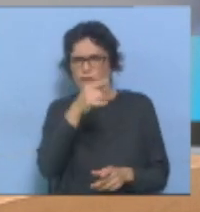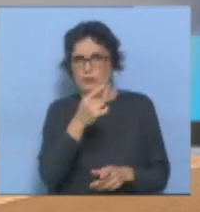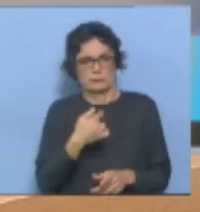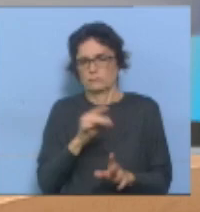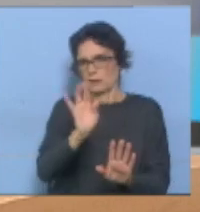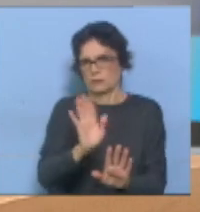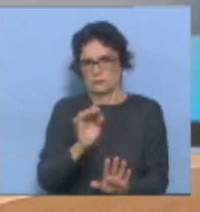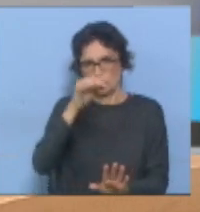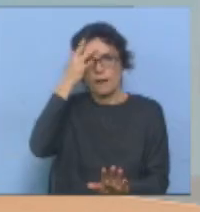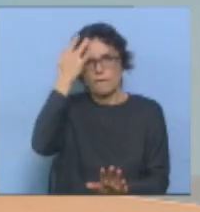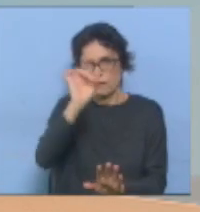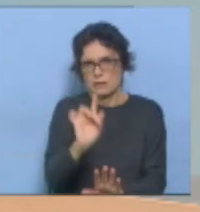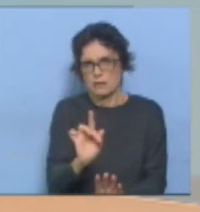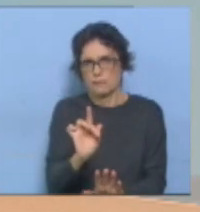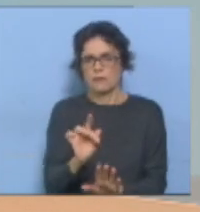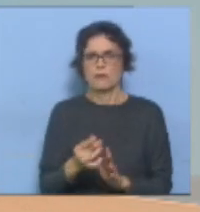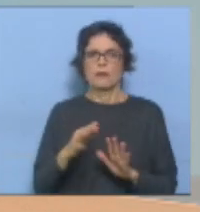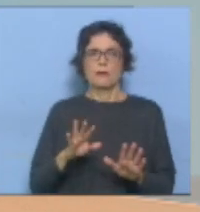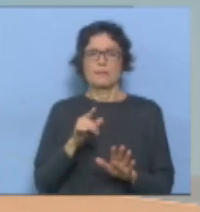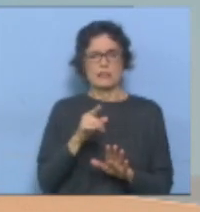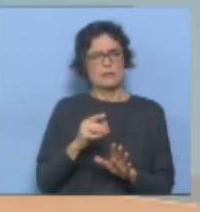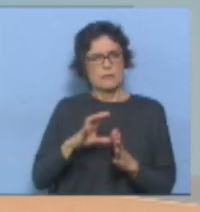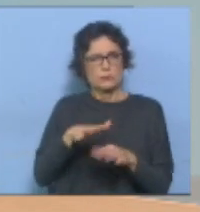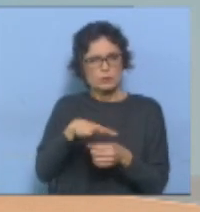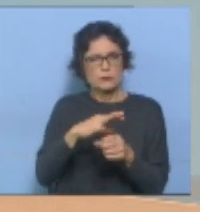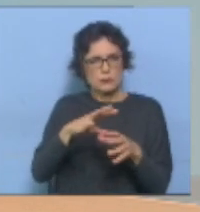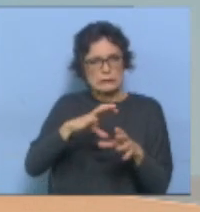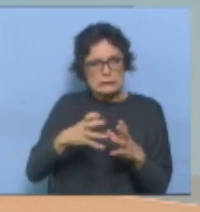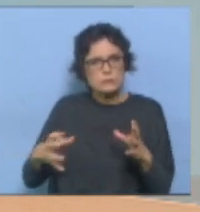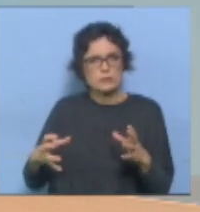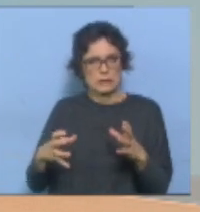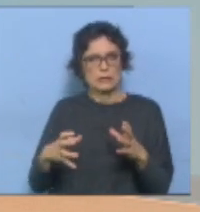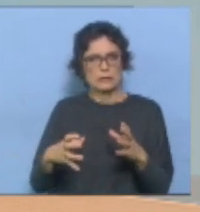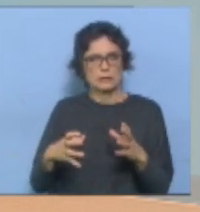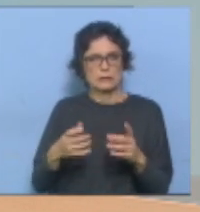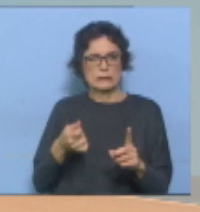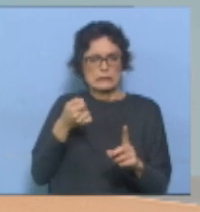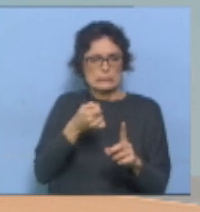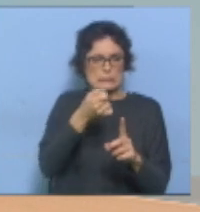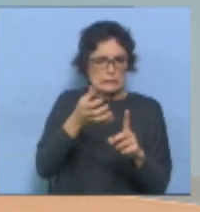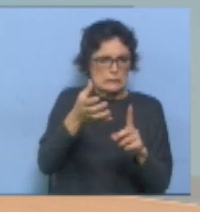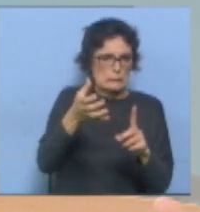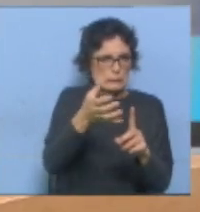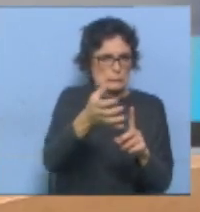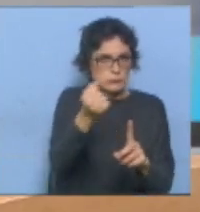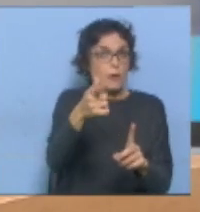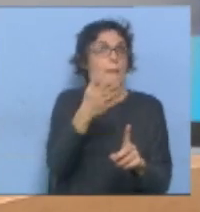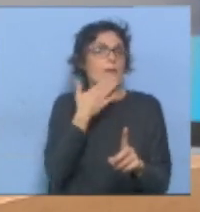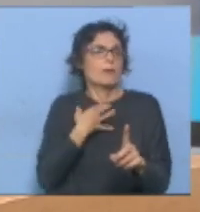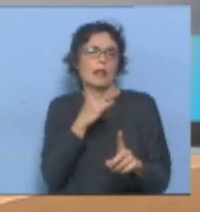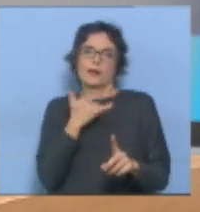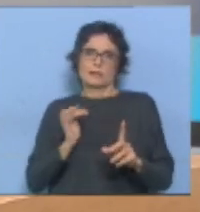complicada. Mas a possibilidade e o conquistar determinadas conquistas, acredito que deem muita felicidade. Exatamente. Não é fácil, mas é muito